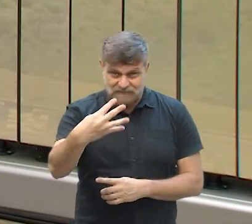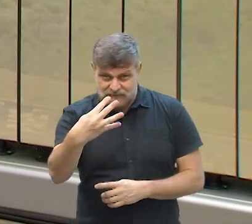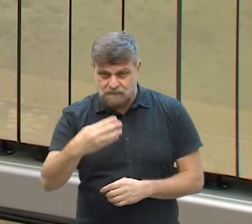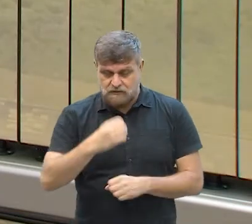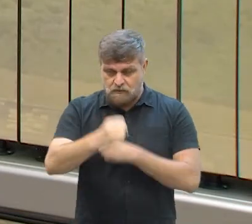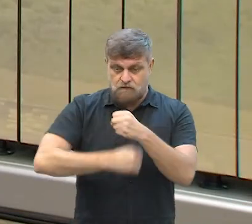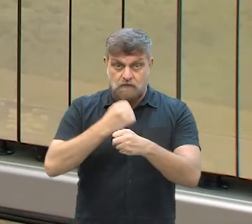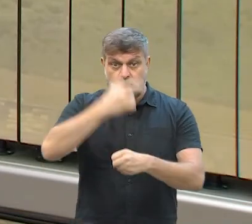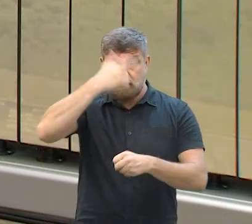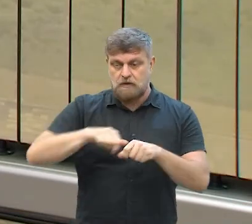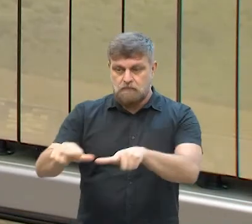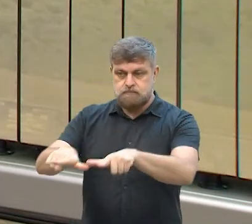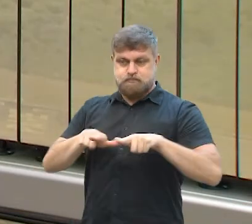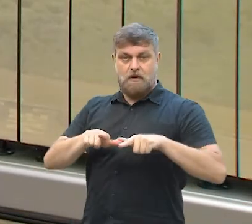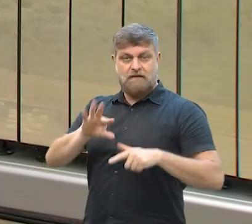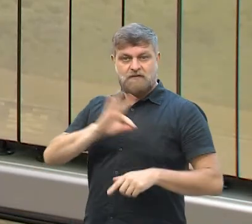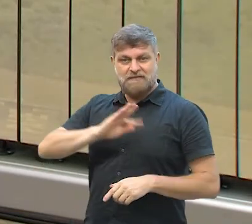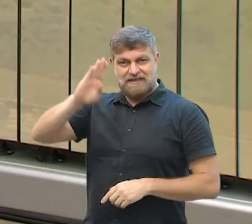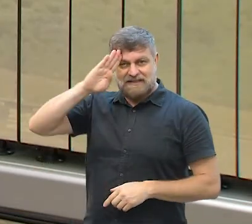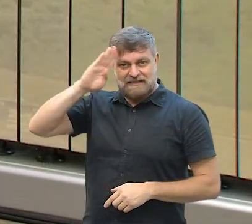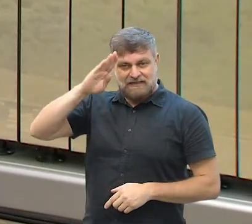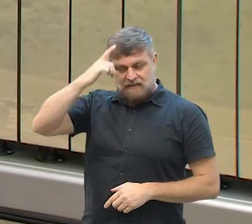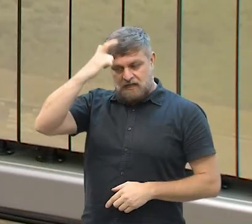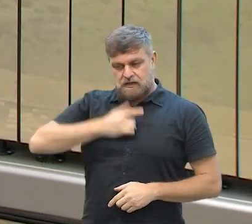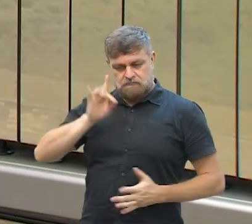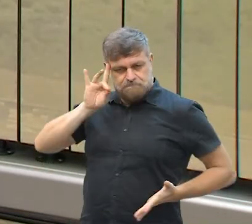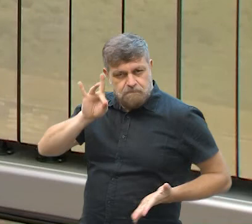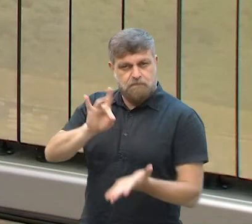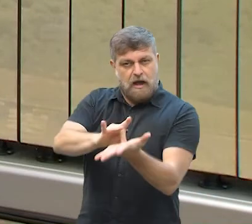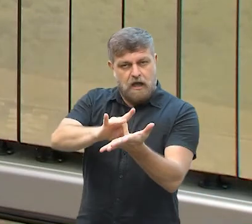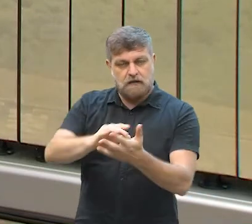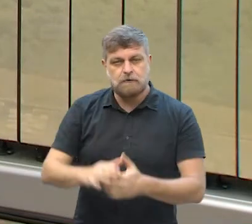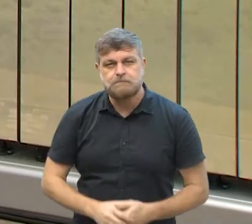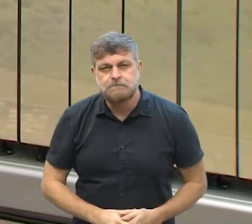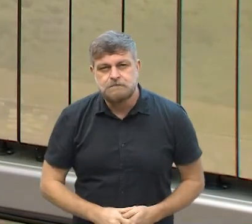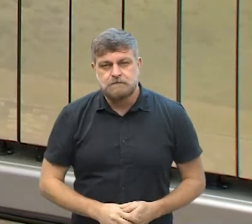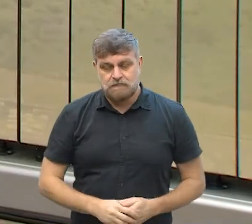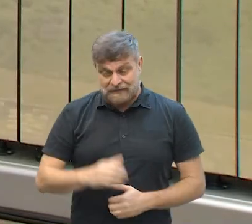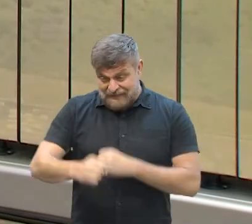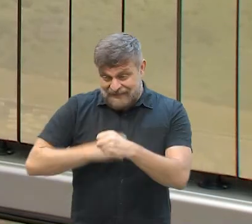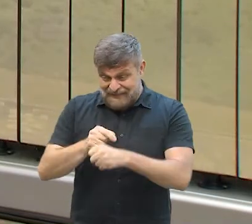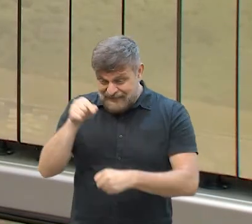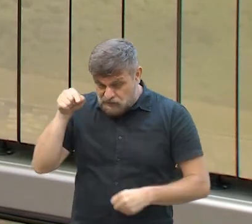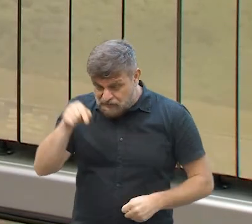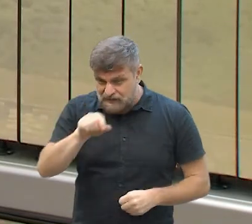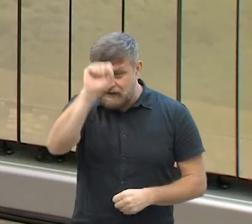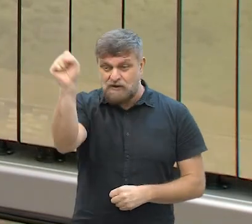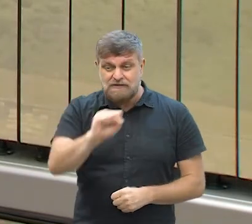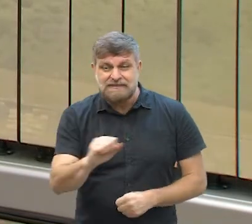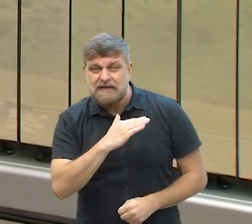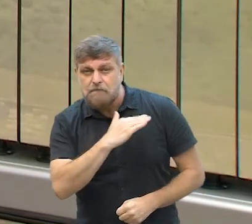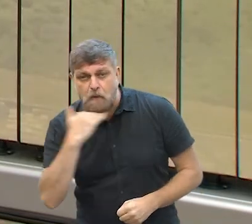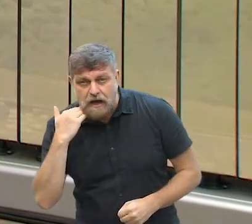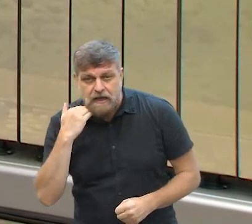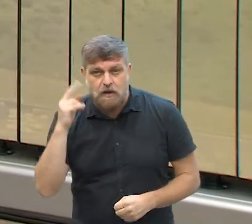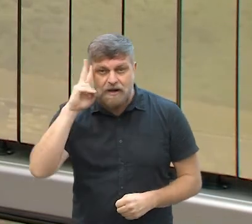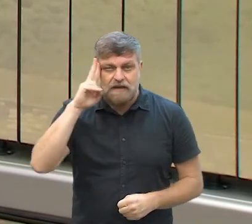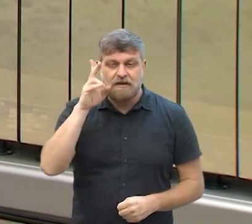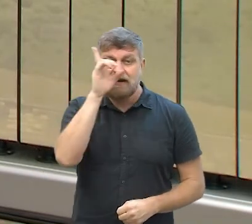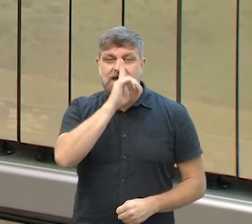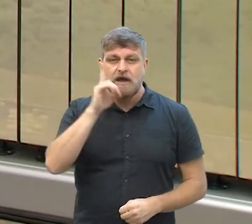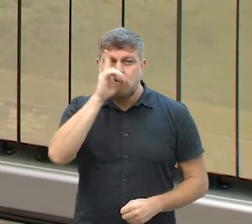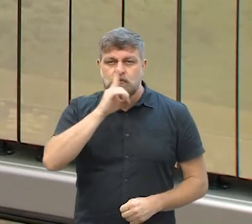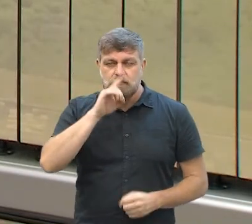1994. 94 foi o ano que eu me formei na Polícia Militar, né, como oficial da Polícia Militar. E naquele ano, eu lembro que era um